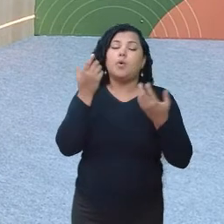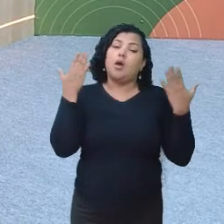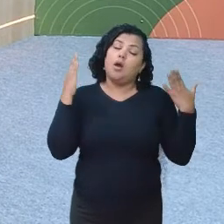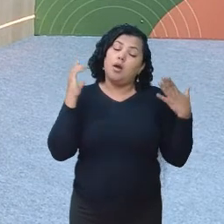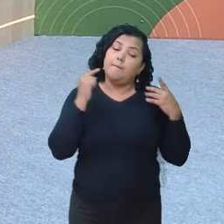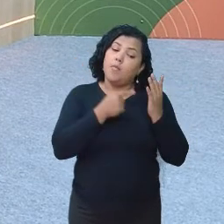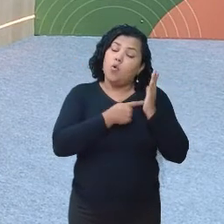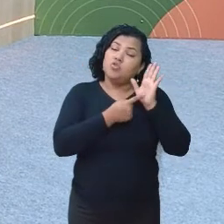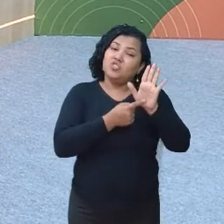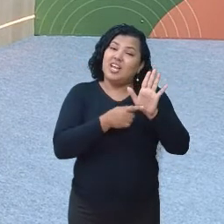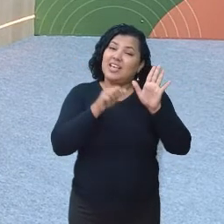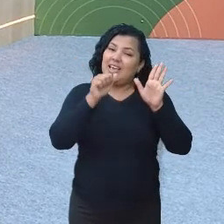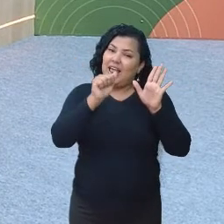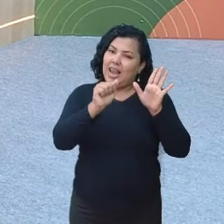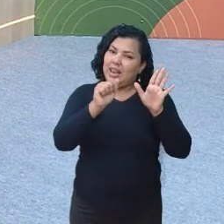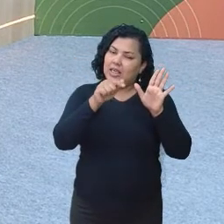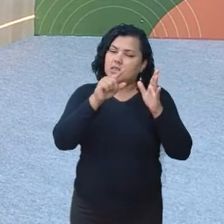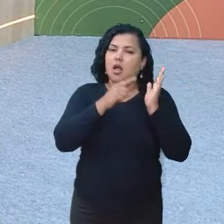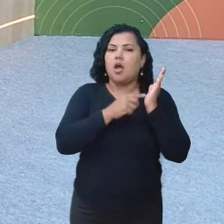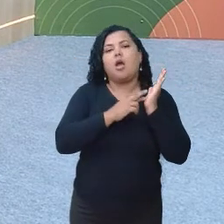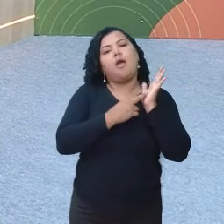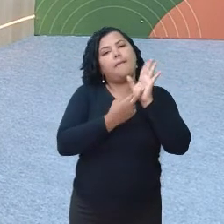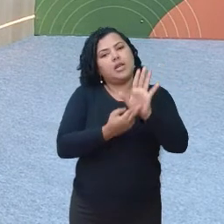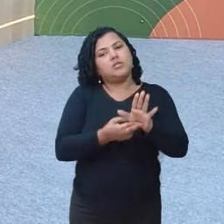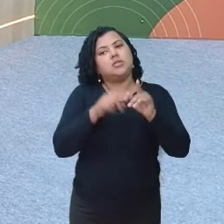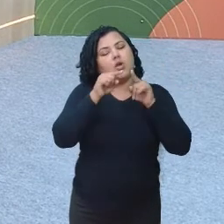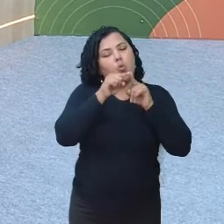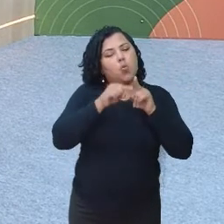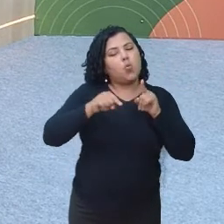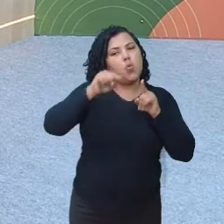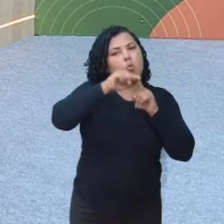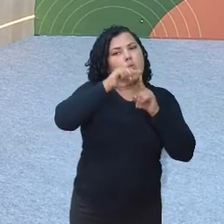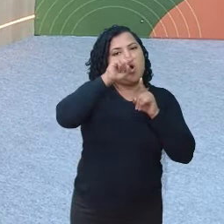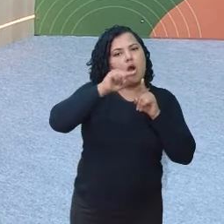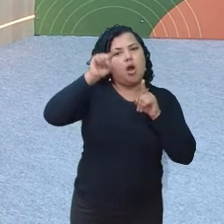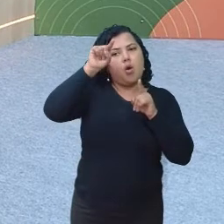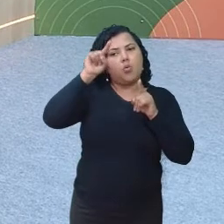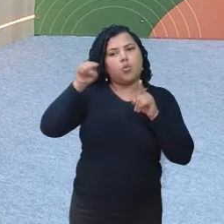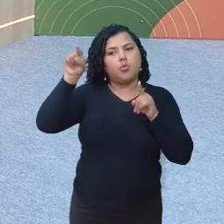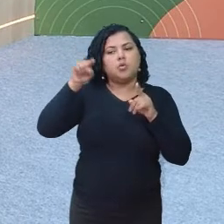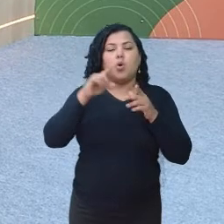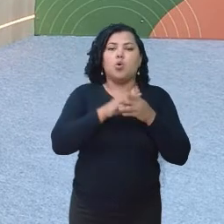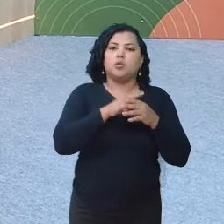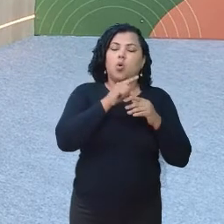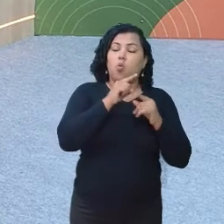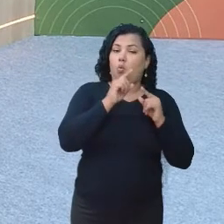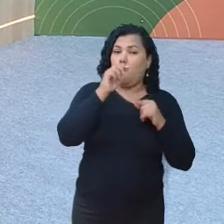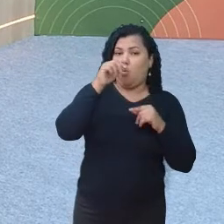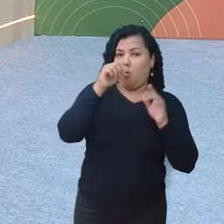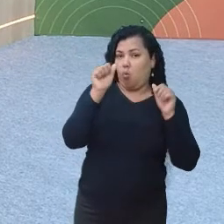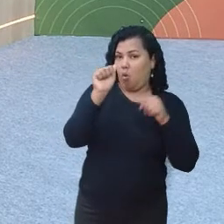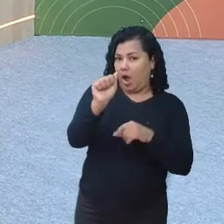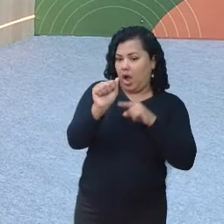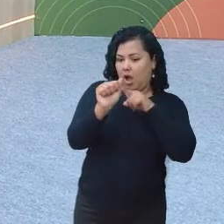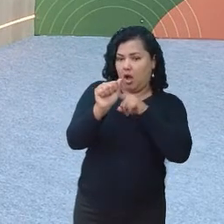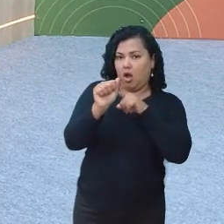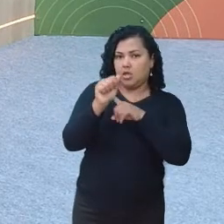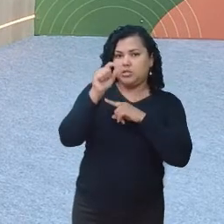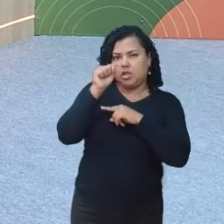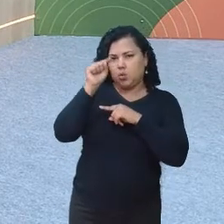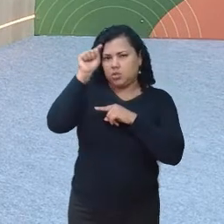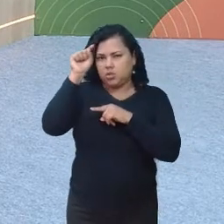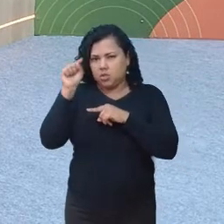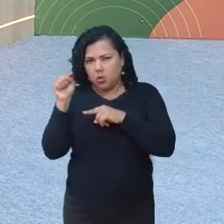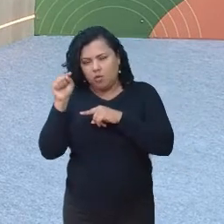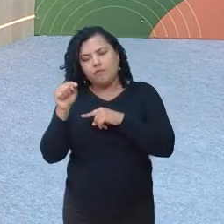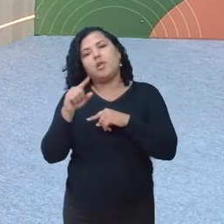aquela letra está representando um ângulo. Então, um A com circunflexo significa que ele está falando daquele